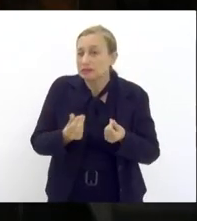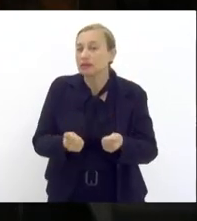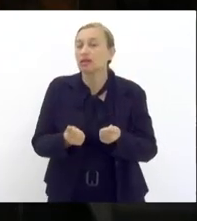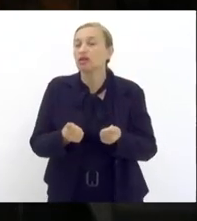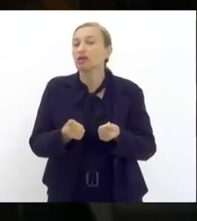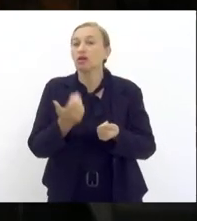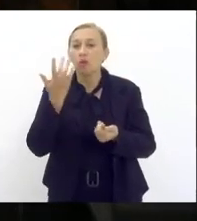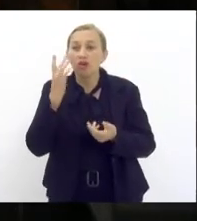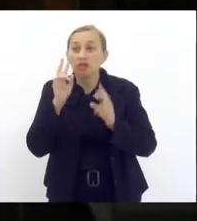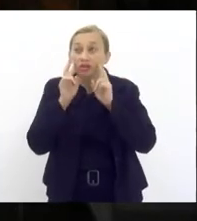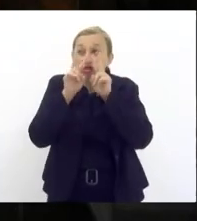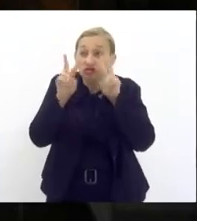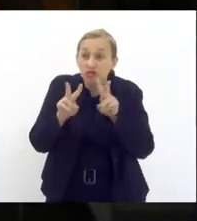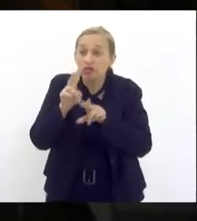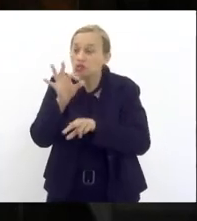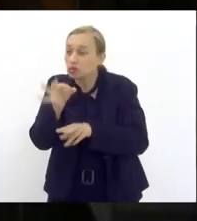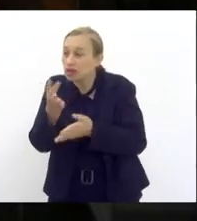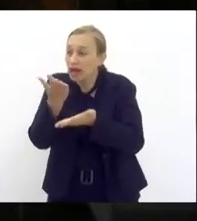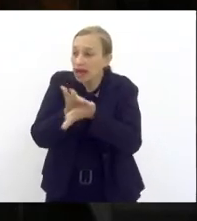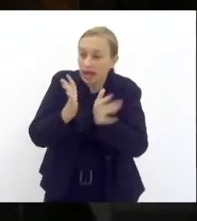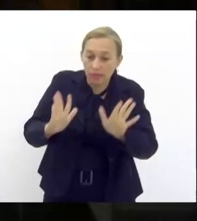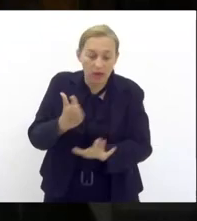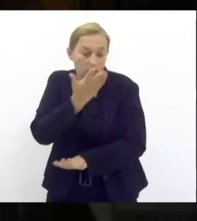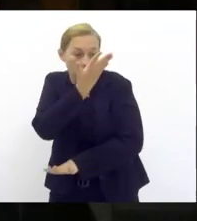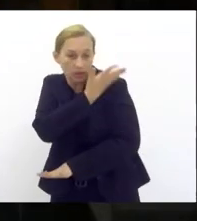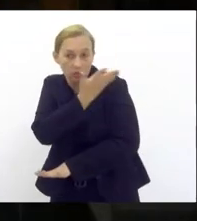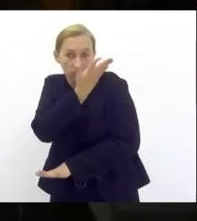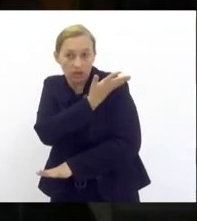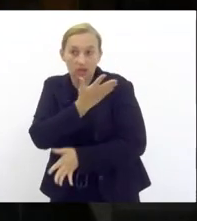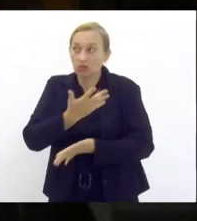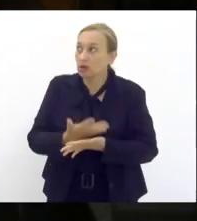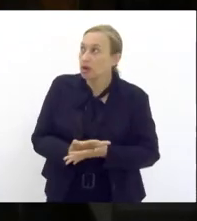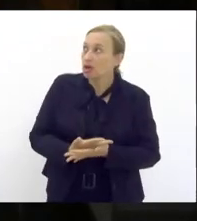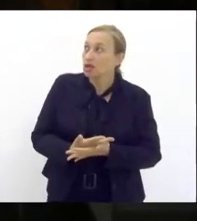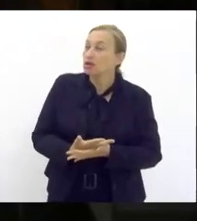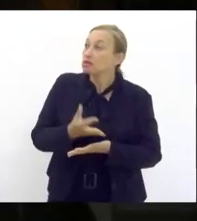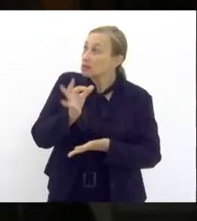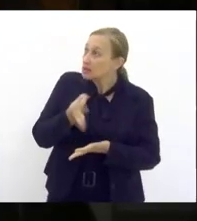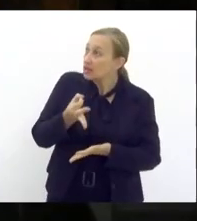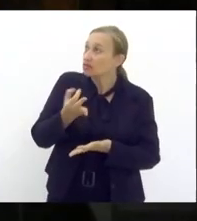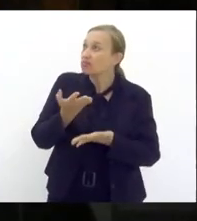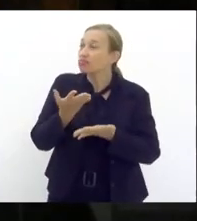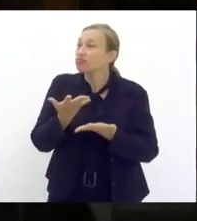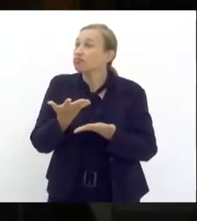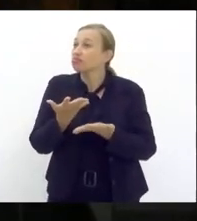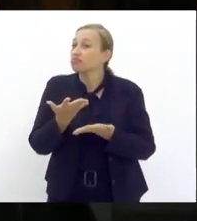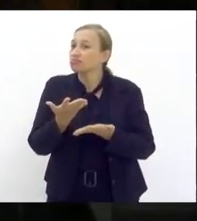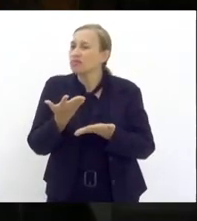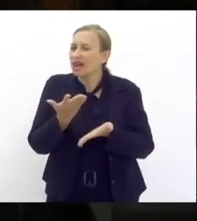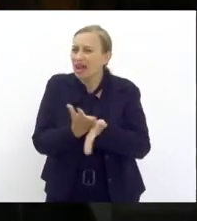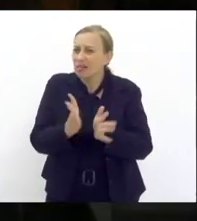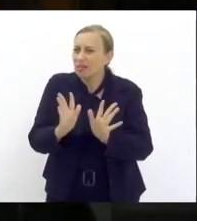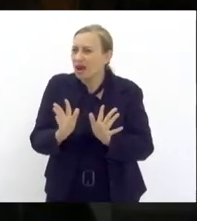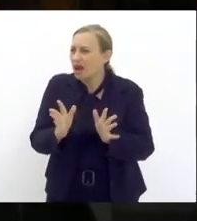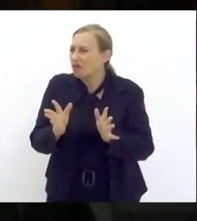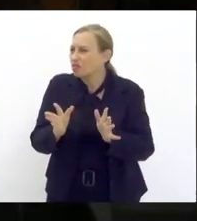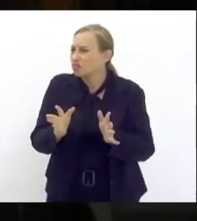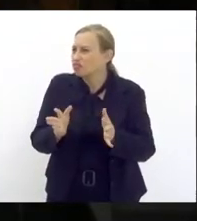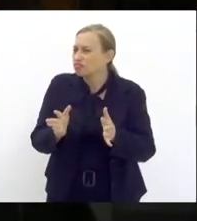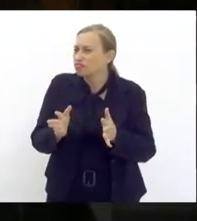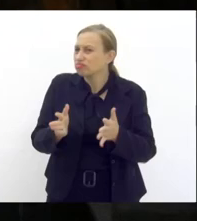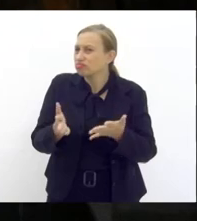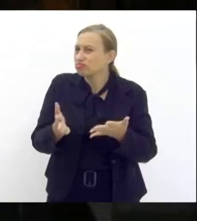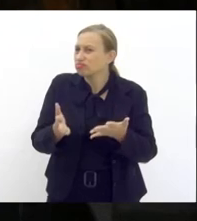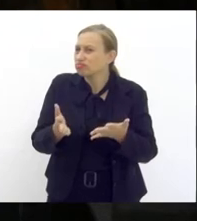gente visa, de fato, acabar com preconceito, se a gente visa, de fato, a discriminação disso, né,